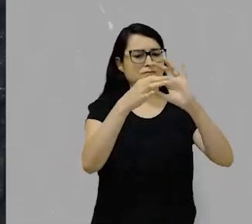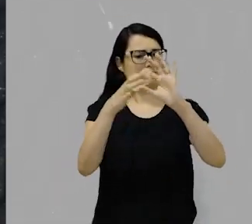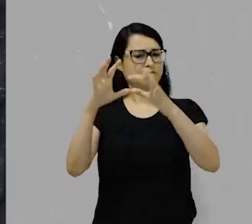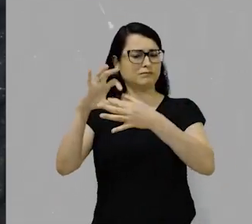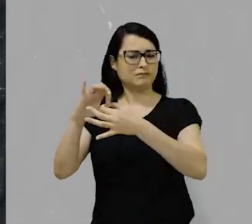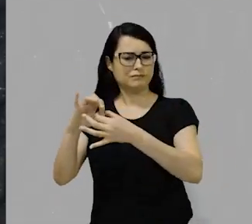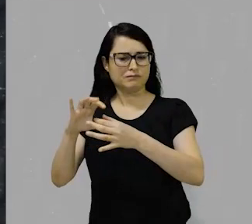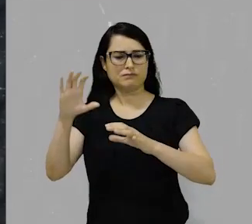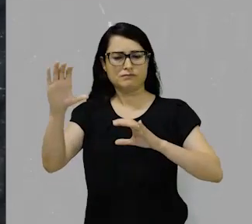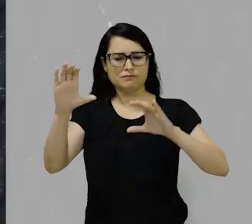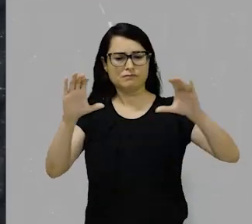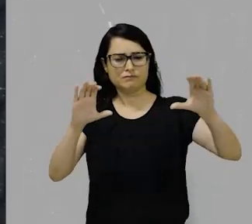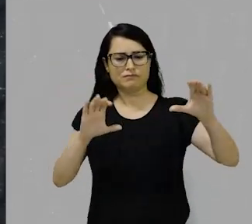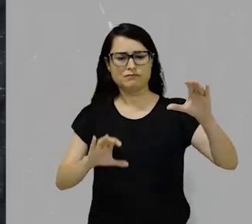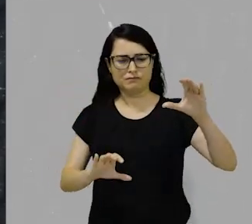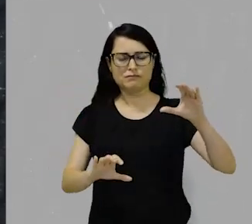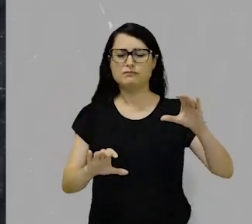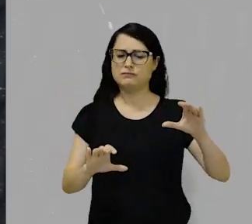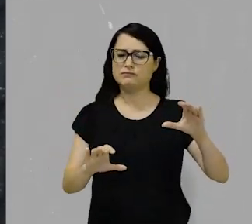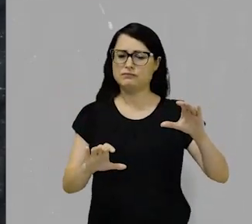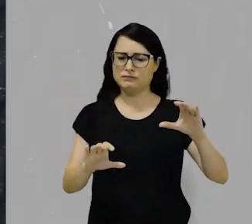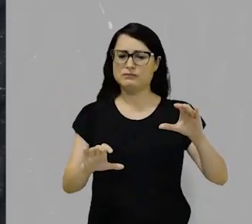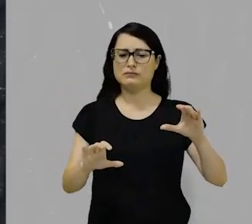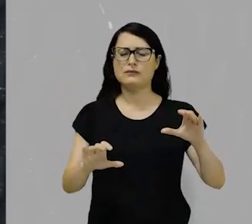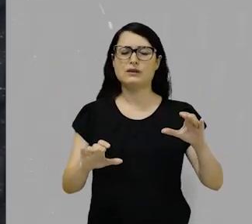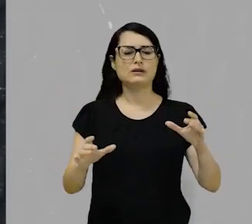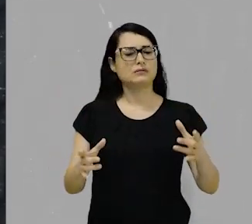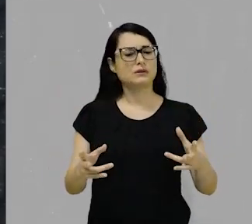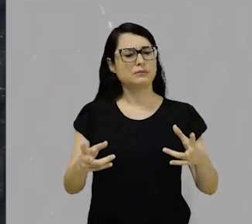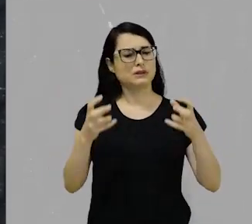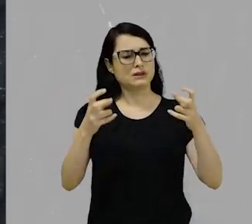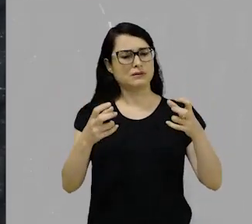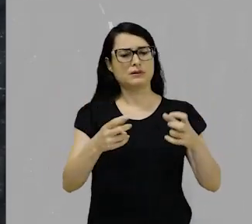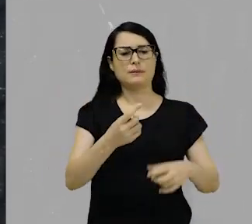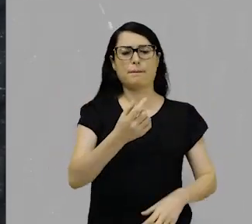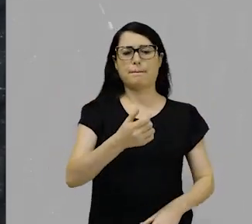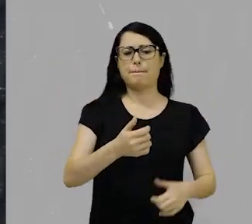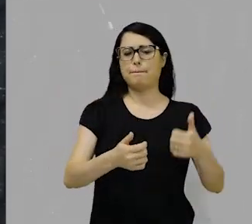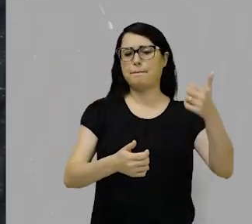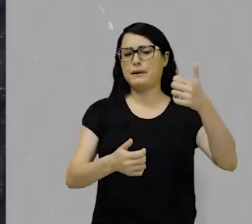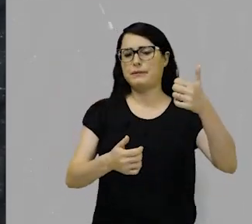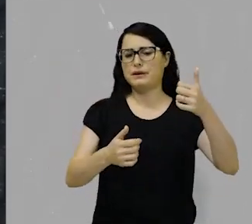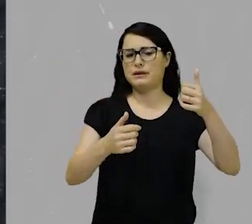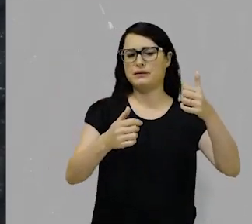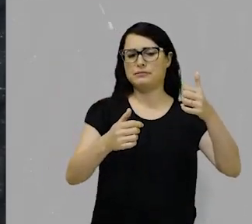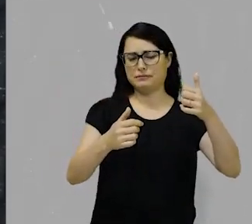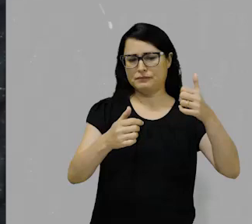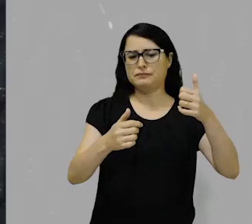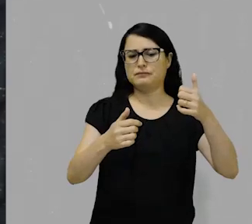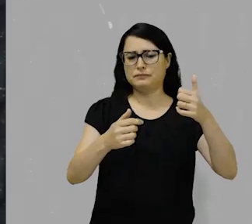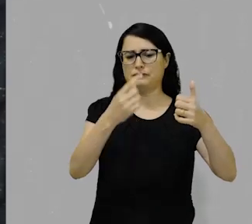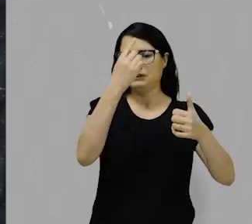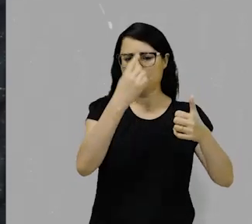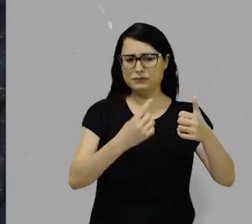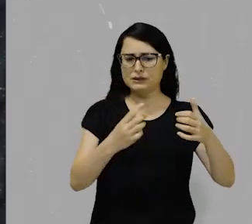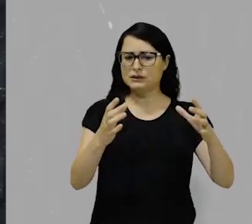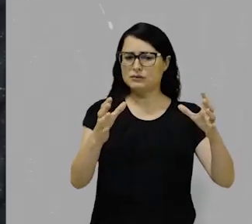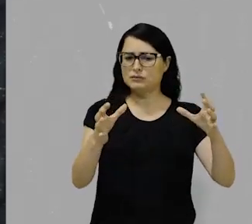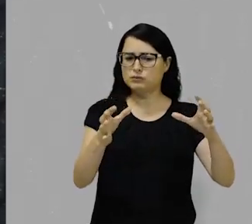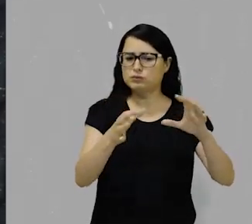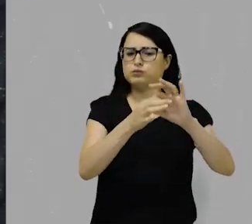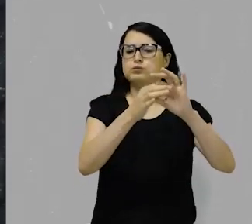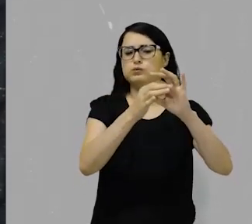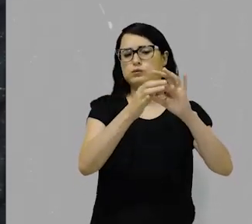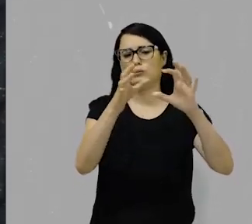configuração, fragmentados e tal, bonitinho. Mas vocês vão perceber que na primeira imagem, esses continentes eles vão estar unidos,